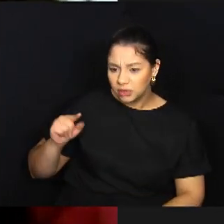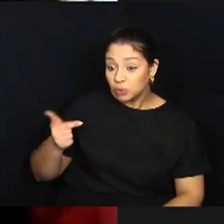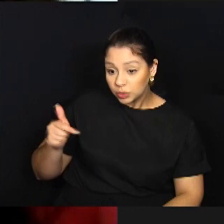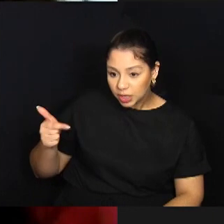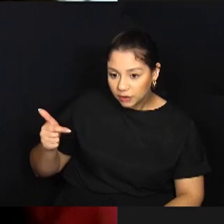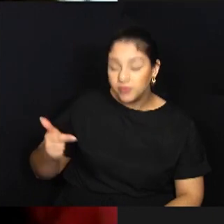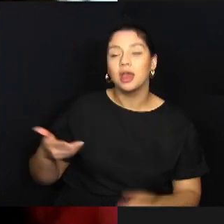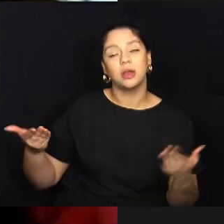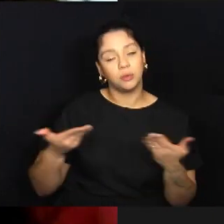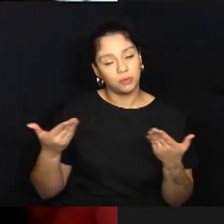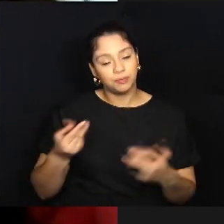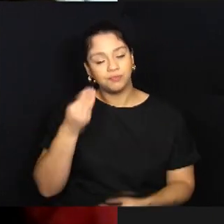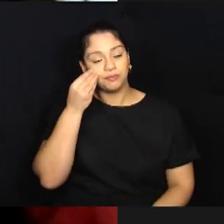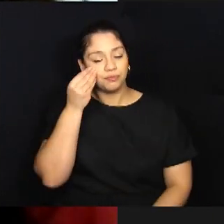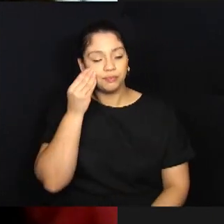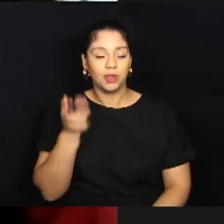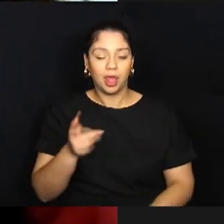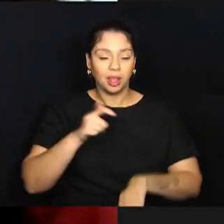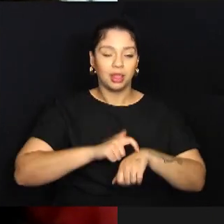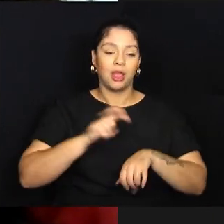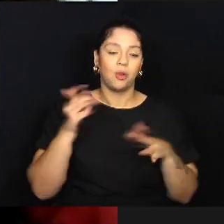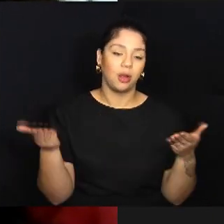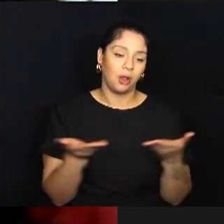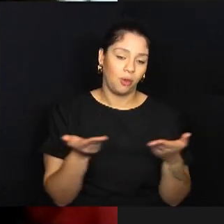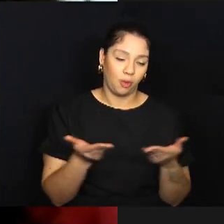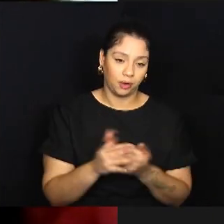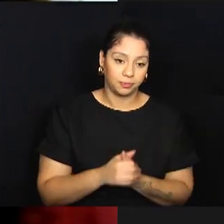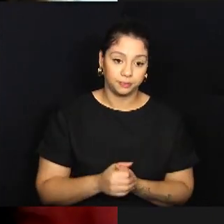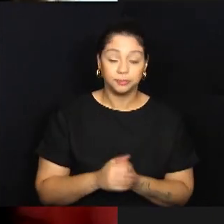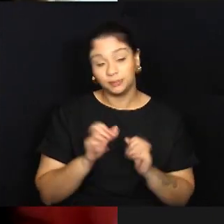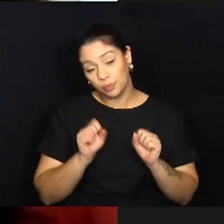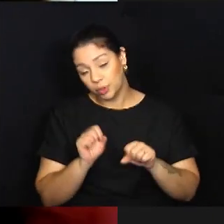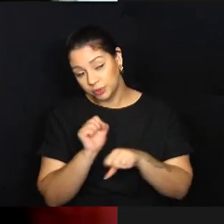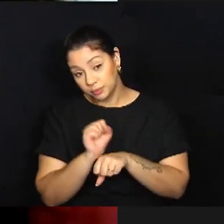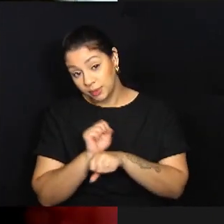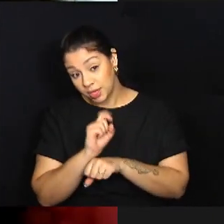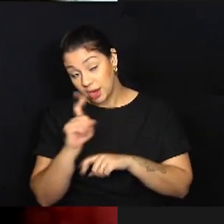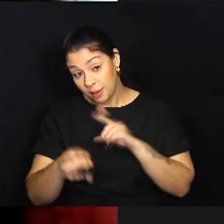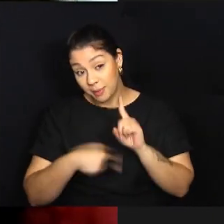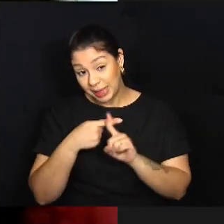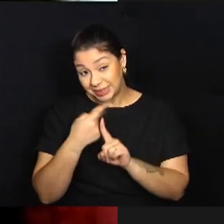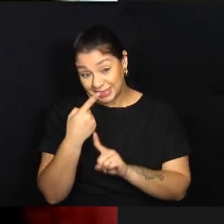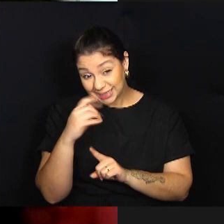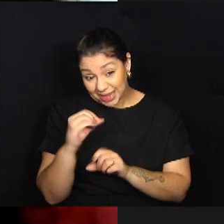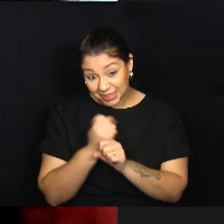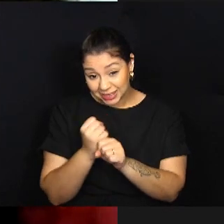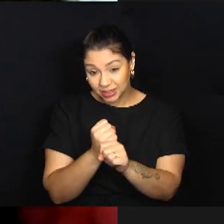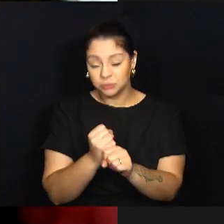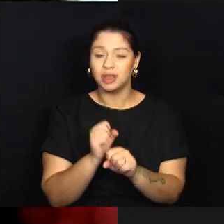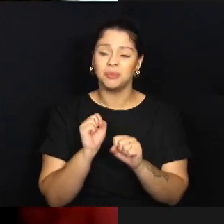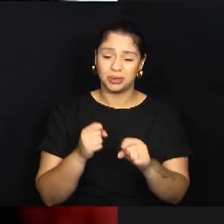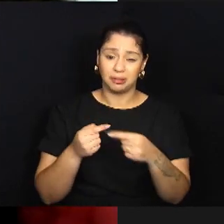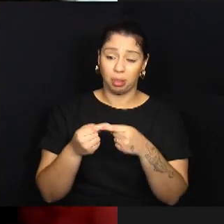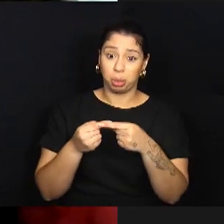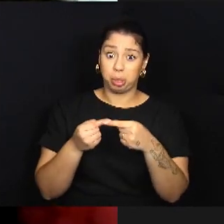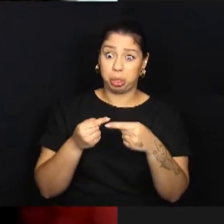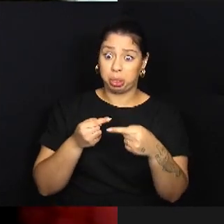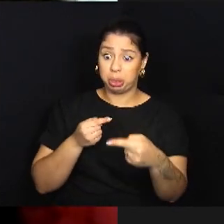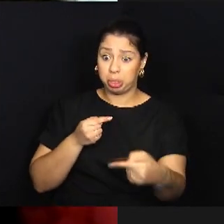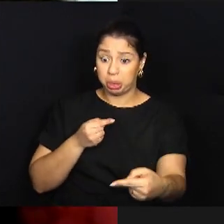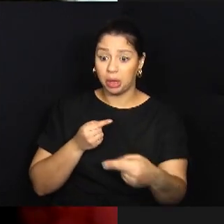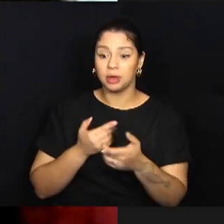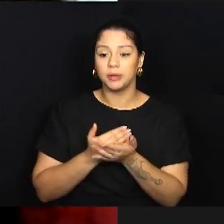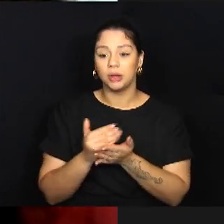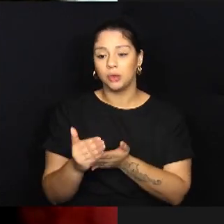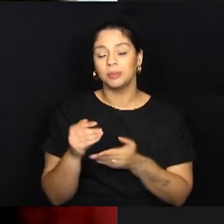né? E é isso, agora colocou, está na hora, né? Podemos esperar mais 10 anos? Podemos, mas talvez 10 anos seja tempo demais, né, para a gente começar um